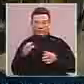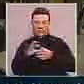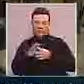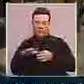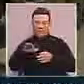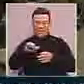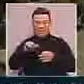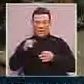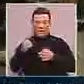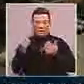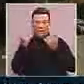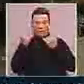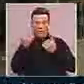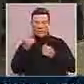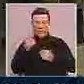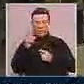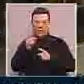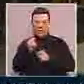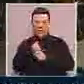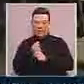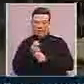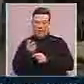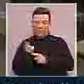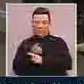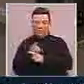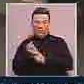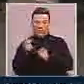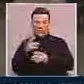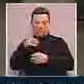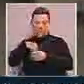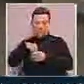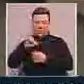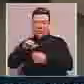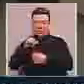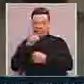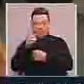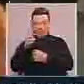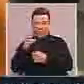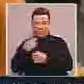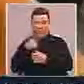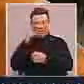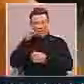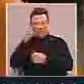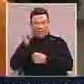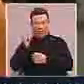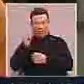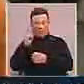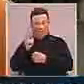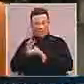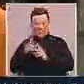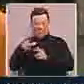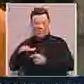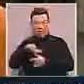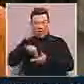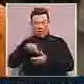às áreas da informação e da produção de novos conteúdos. E por isso mesmo desenvolvemos aqui nesta área central